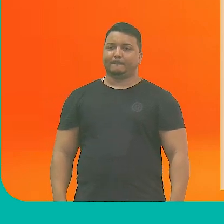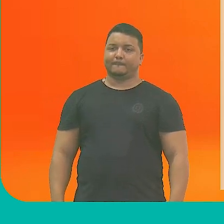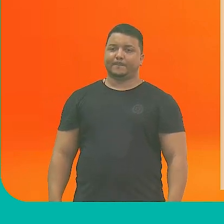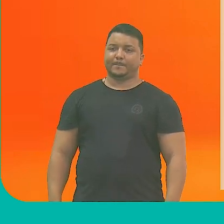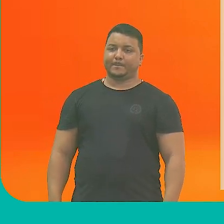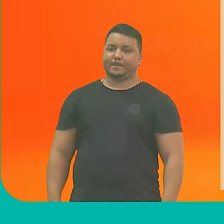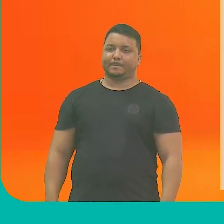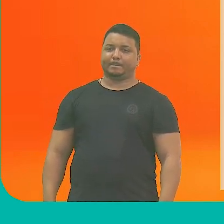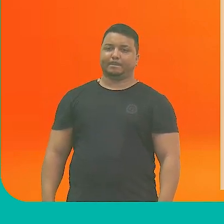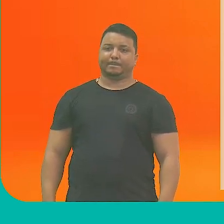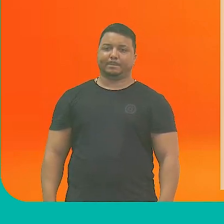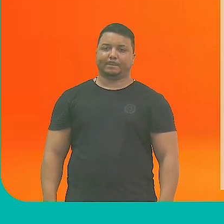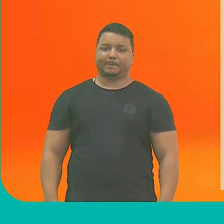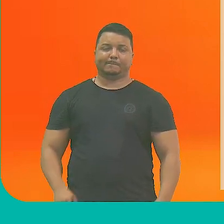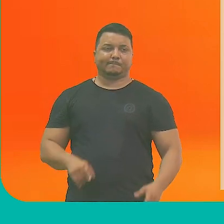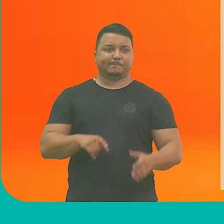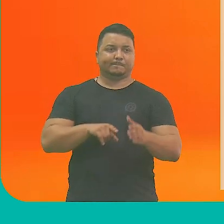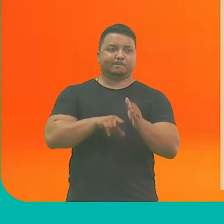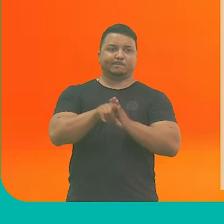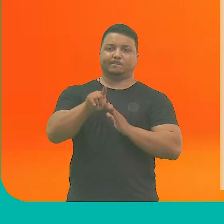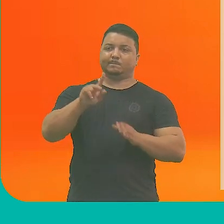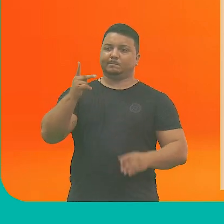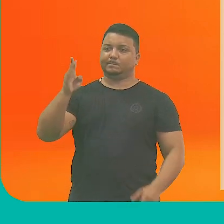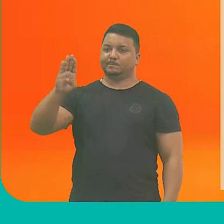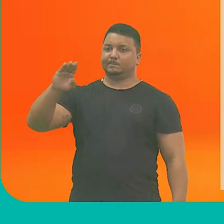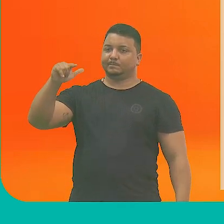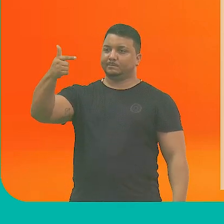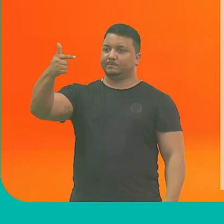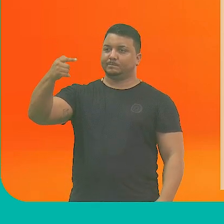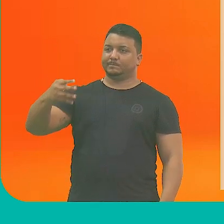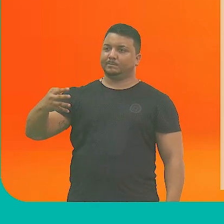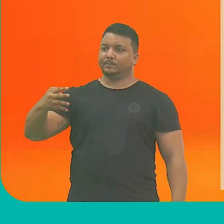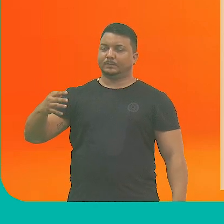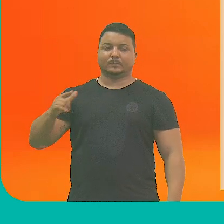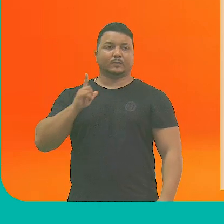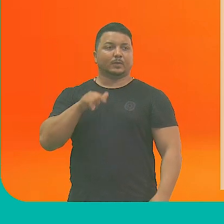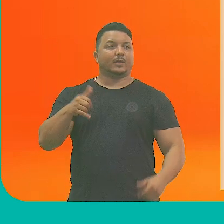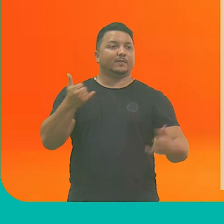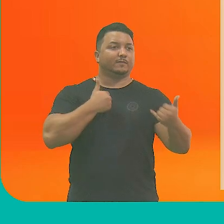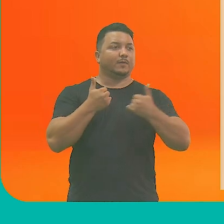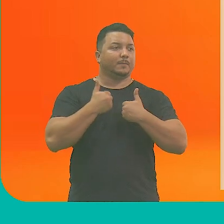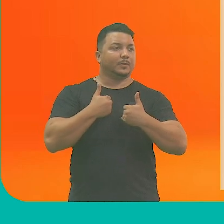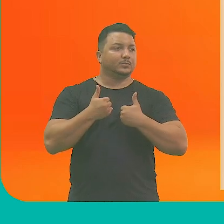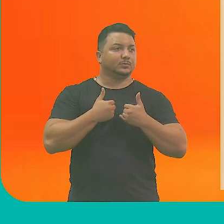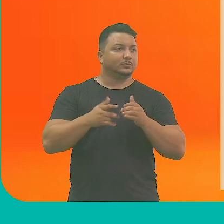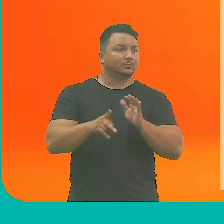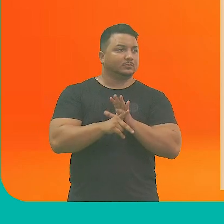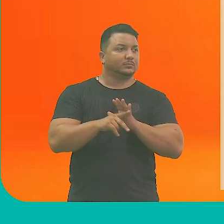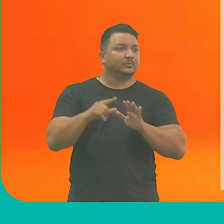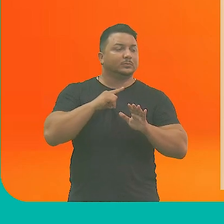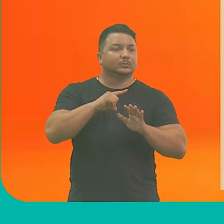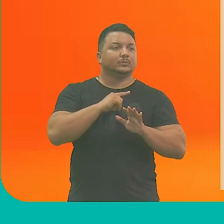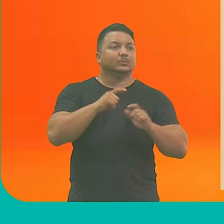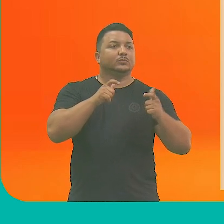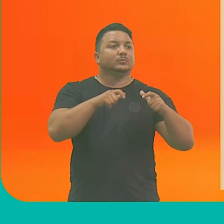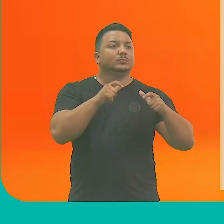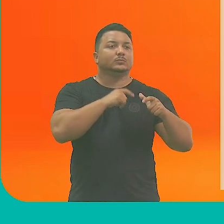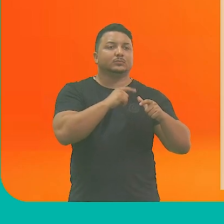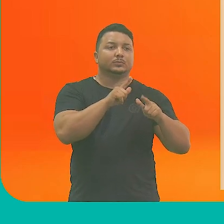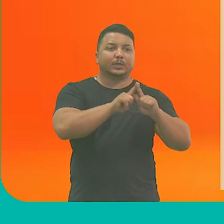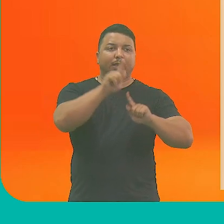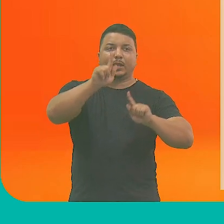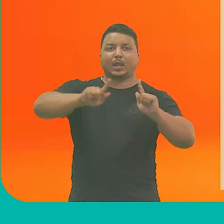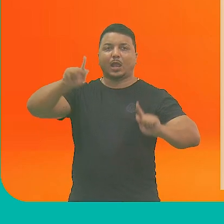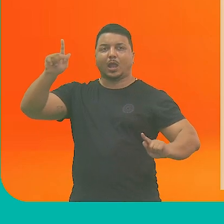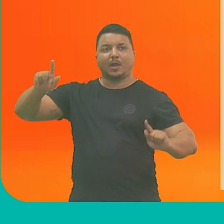A próxima questão é da habilidade 24. Utilizar informações expressas em